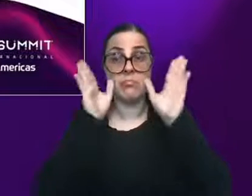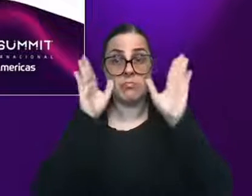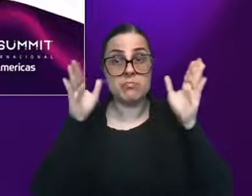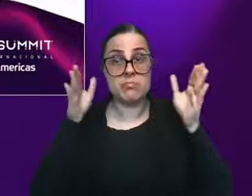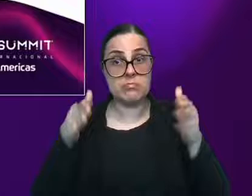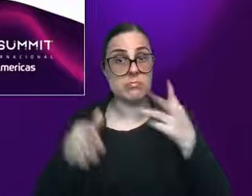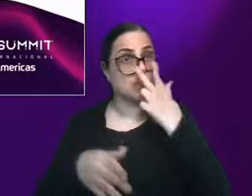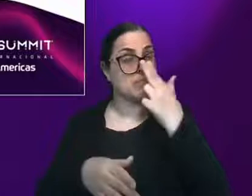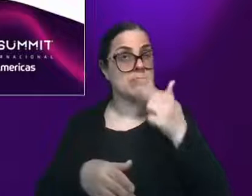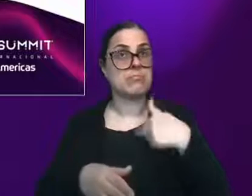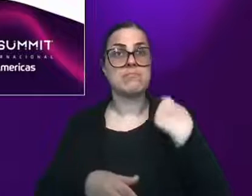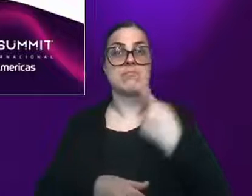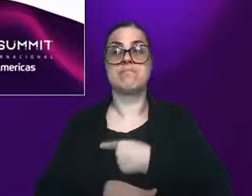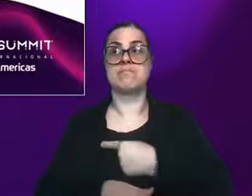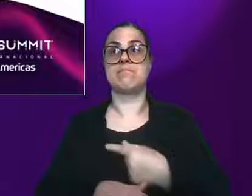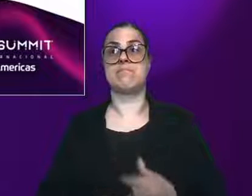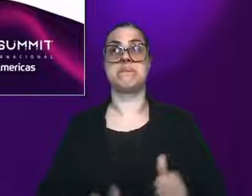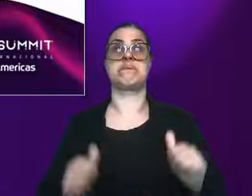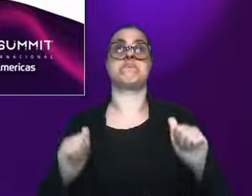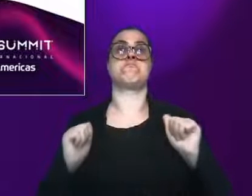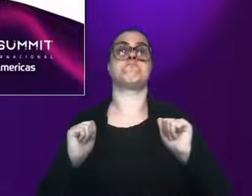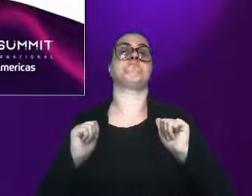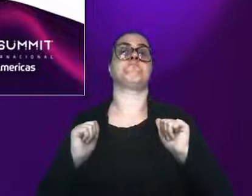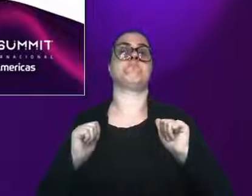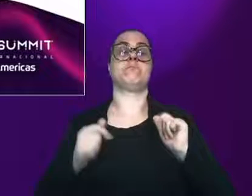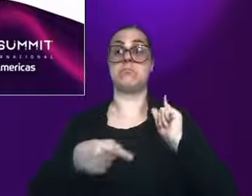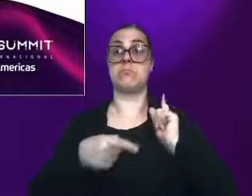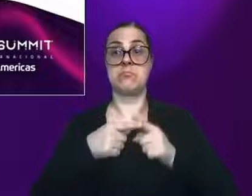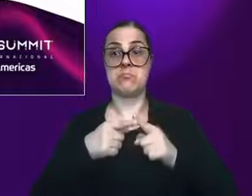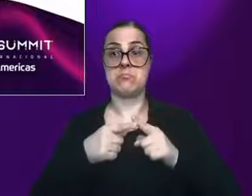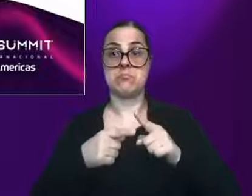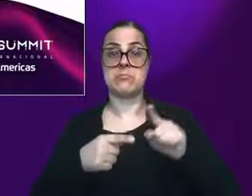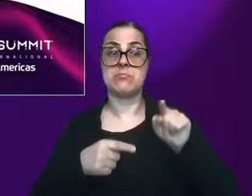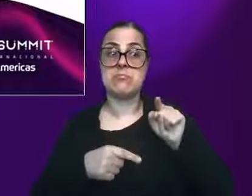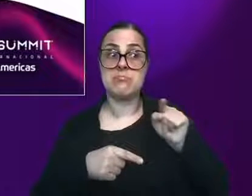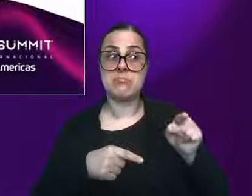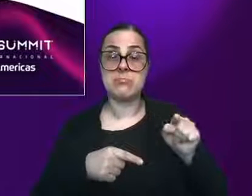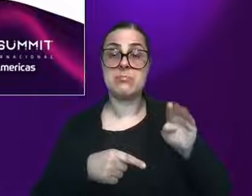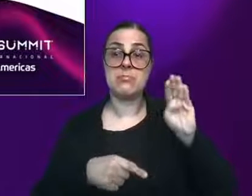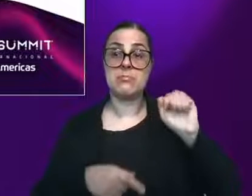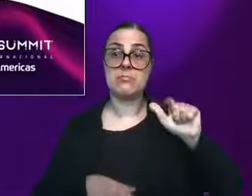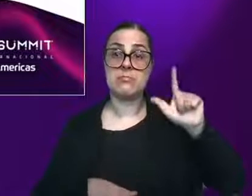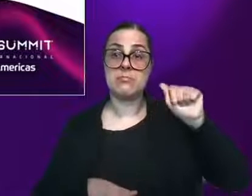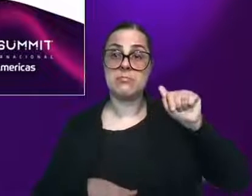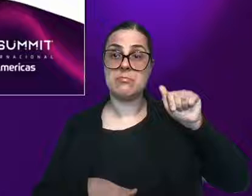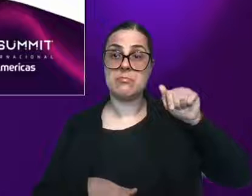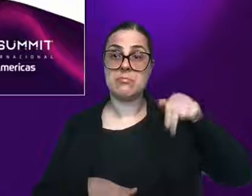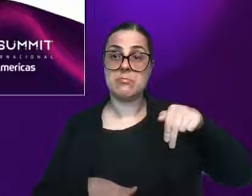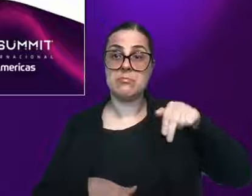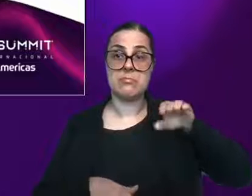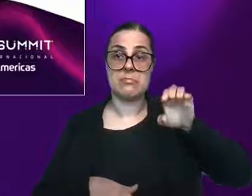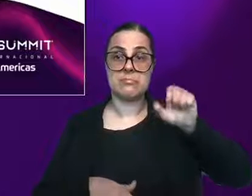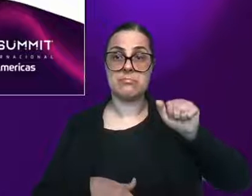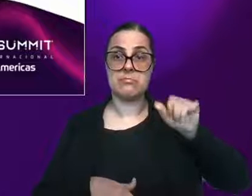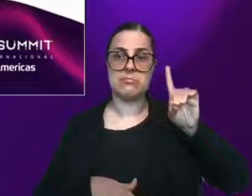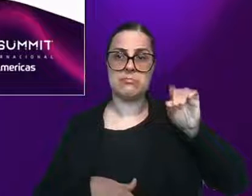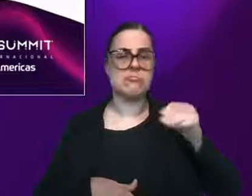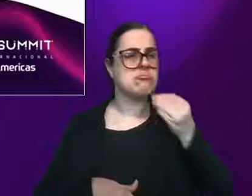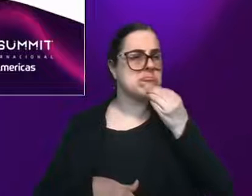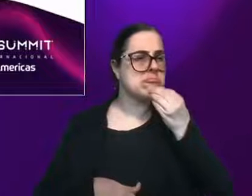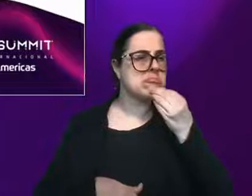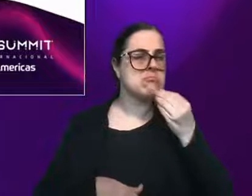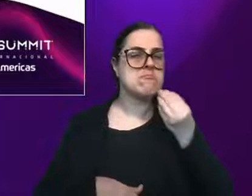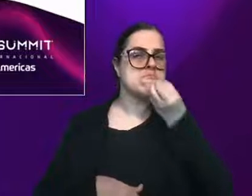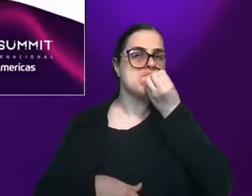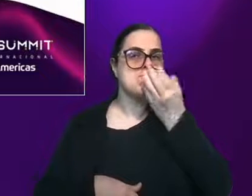uma tendência a entender que a solução balanceada traria algum benefício em